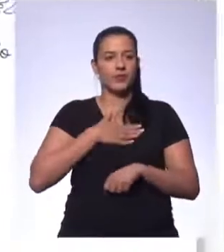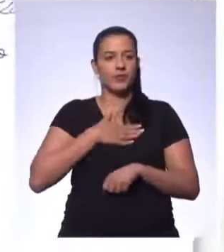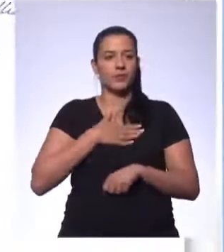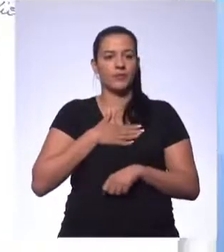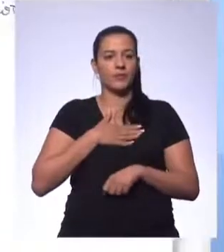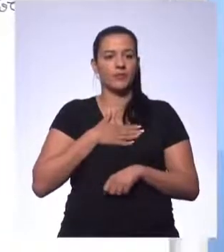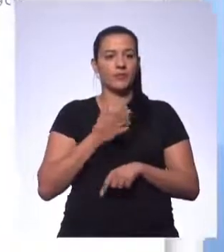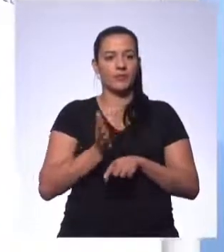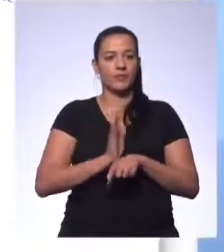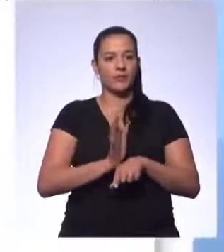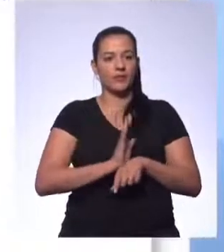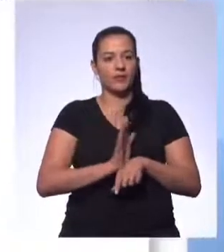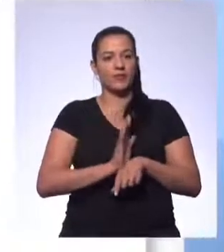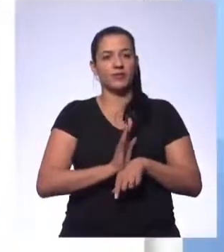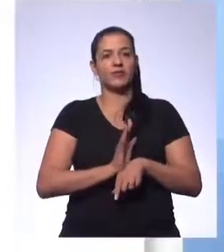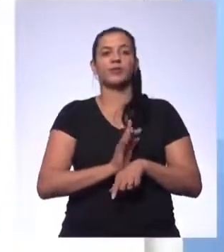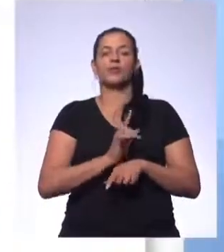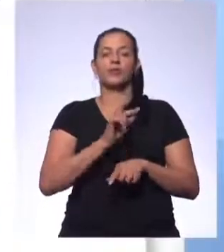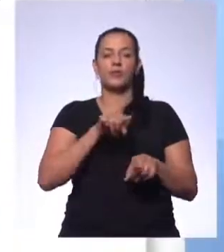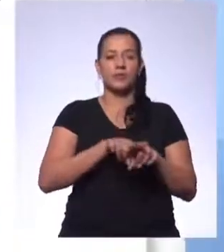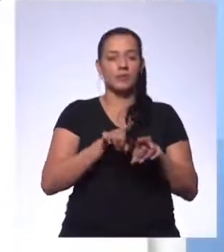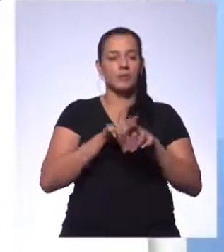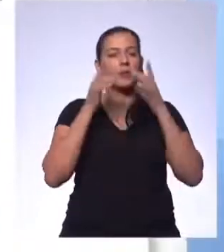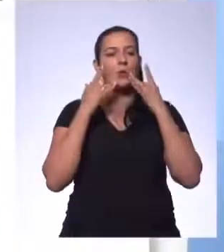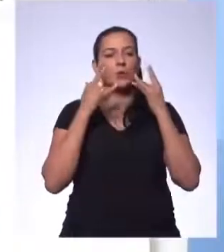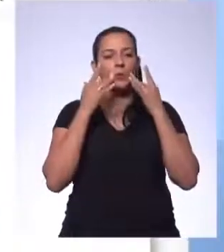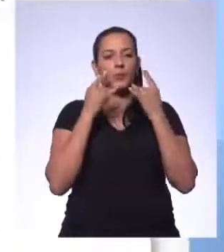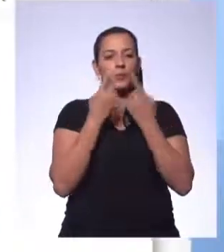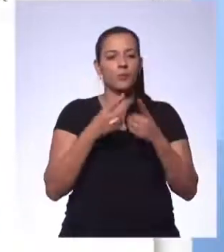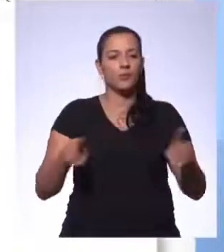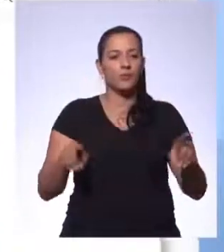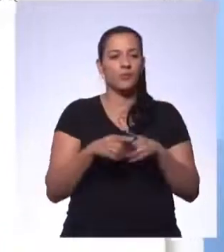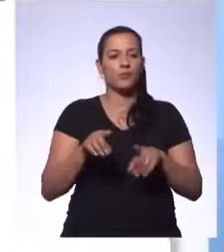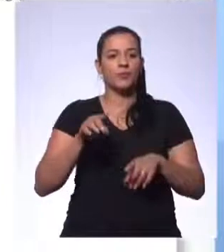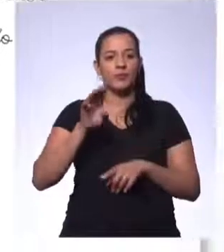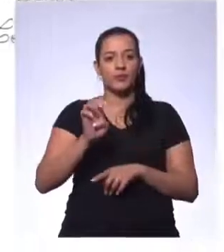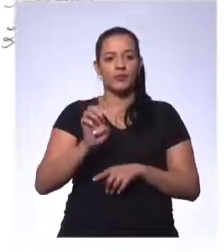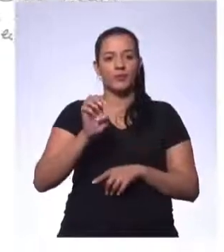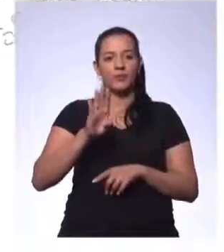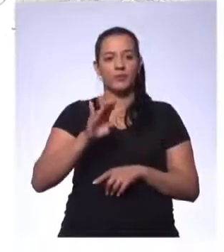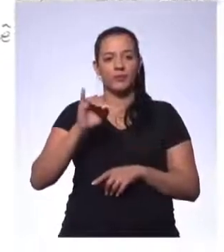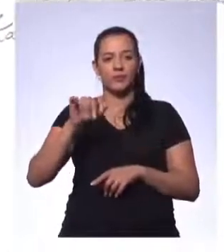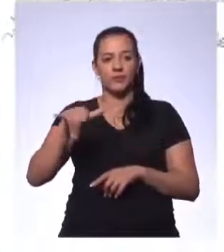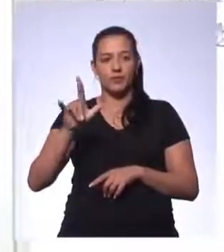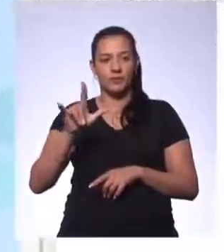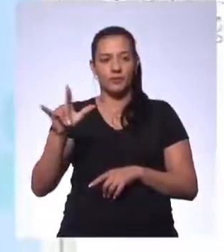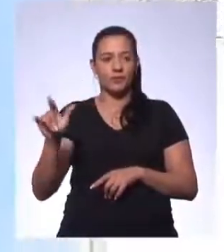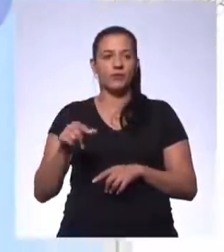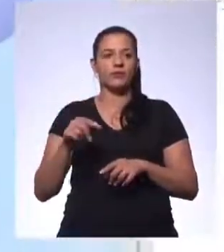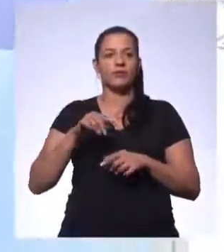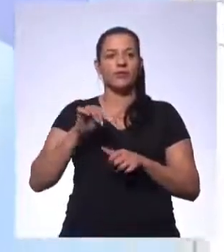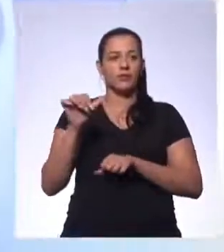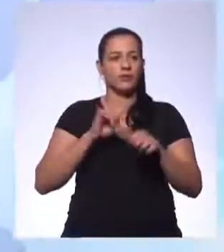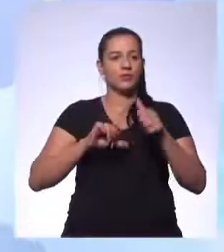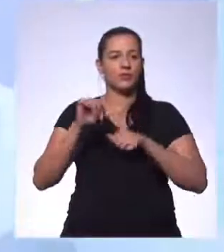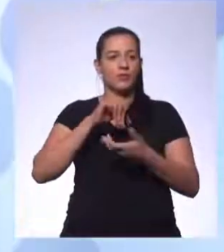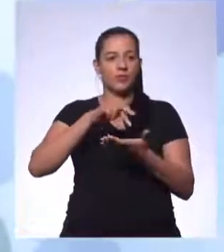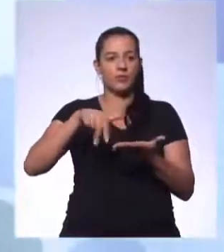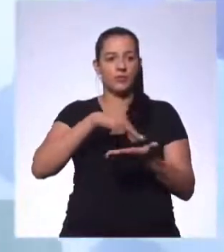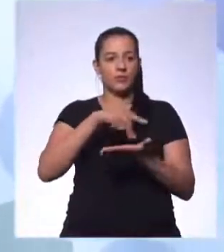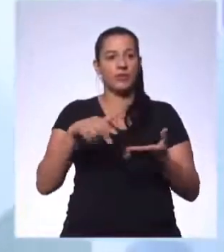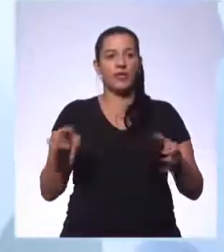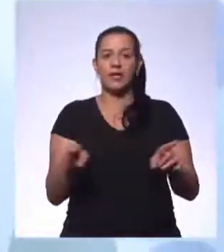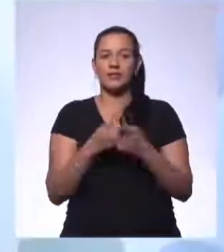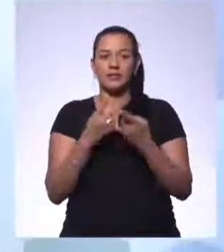o filme, né, que é um musical muito interessante, né, Billy Elliot conta a história daquele menino, né, que vira bailarino. A trilha sonora deste